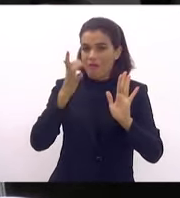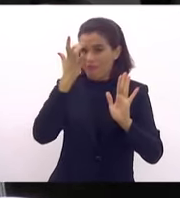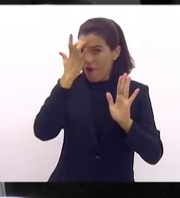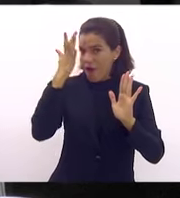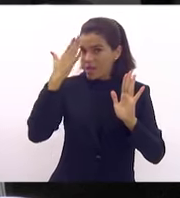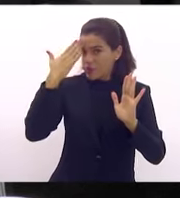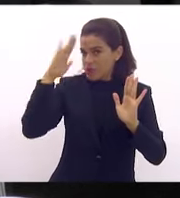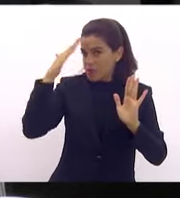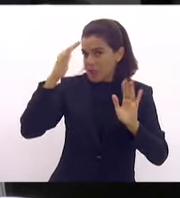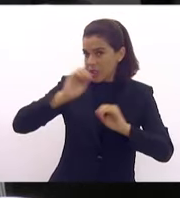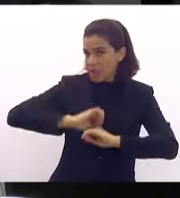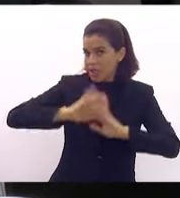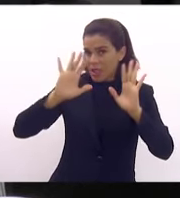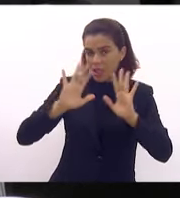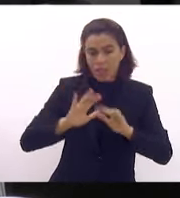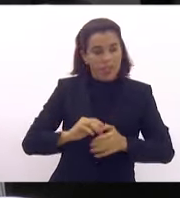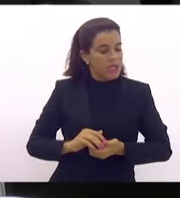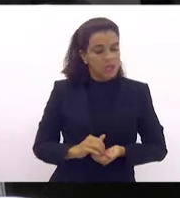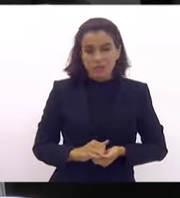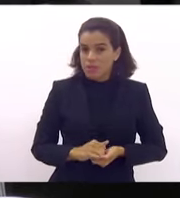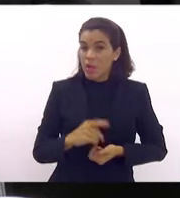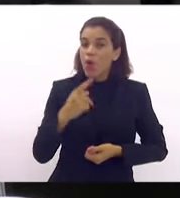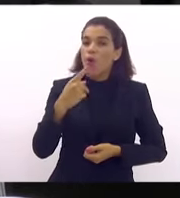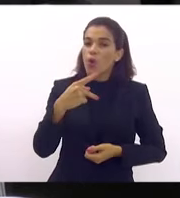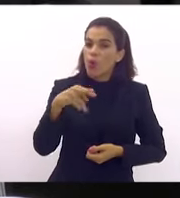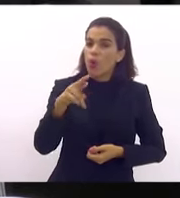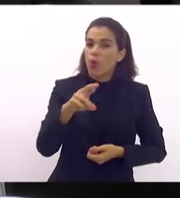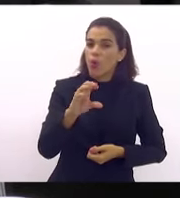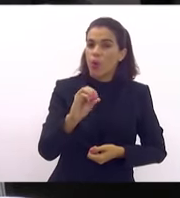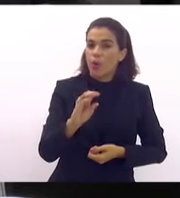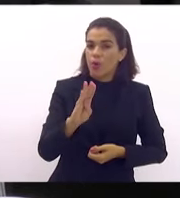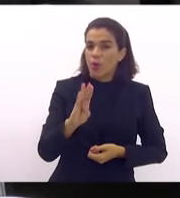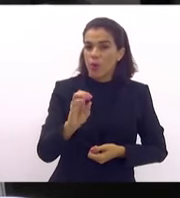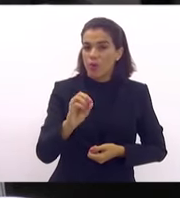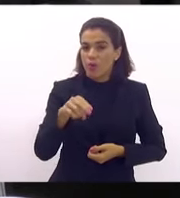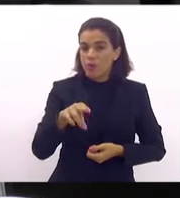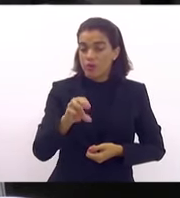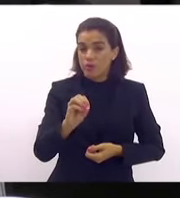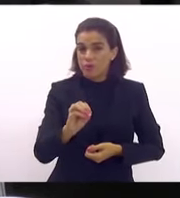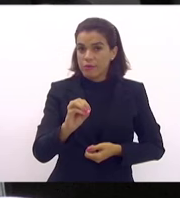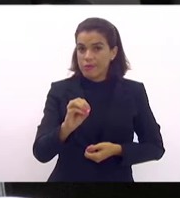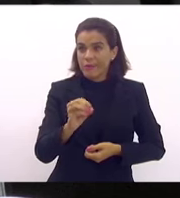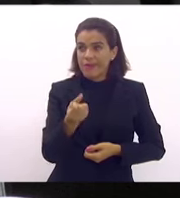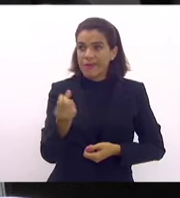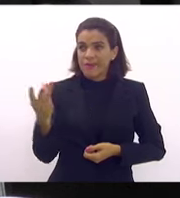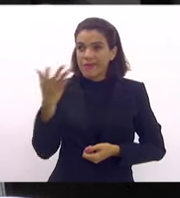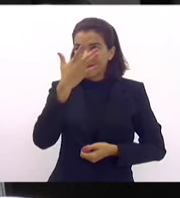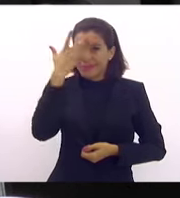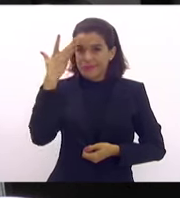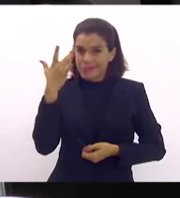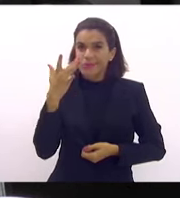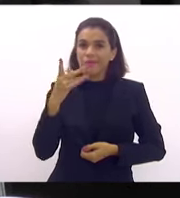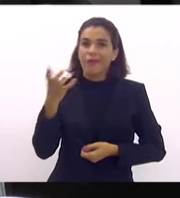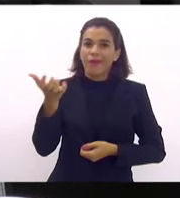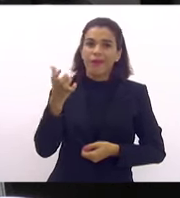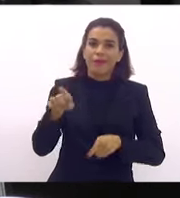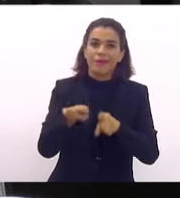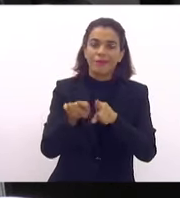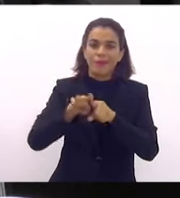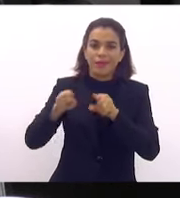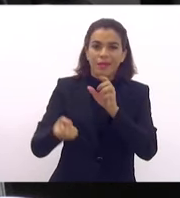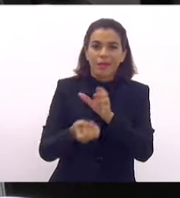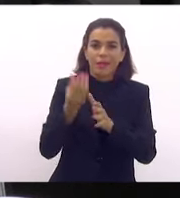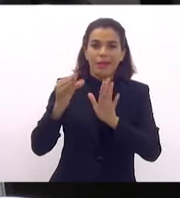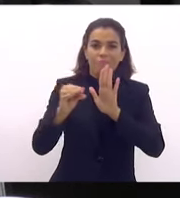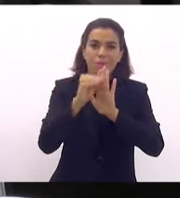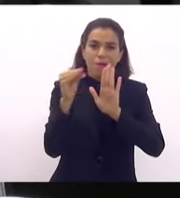compreensão. Estou falando do abono? Do abono. Né? E, seguramente, muita gente vai emendar. Então, o ideal é que o